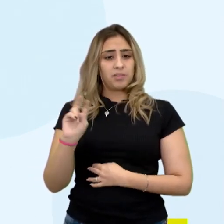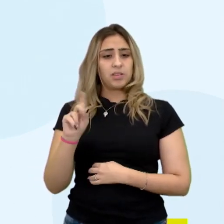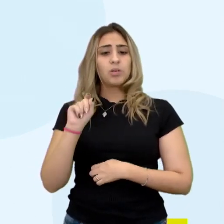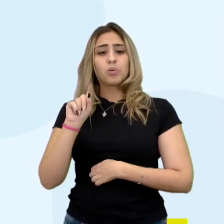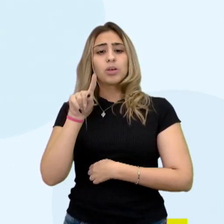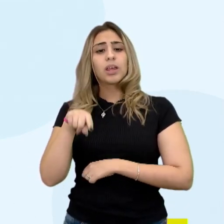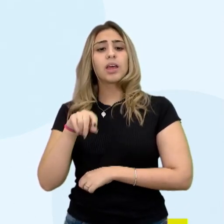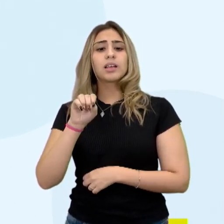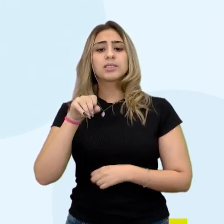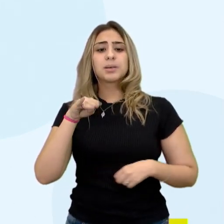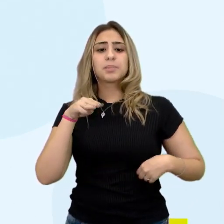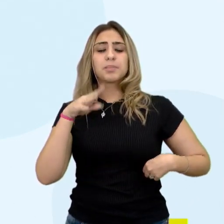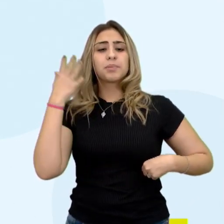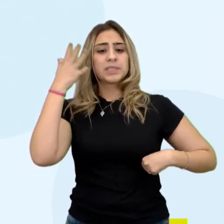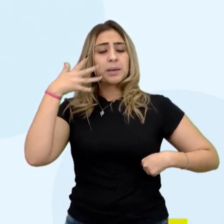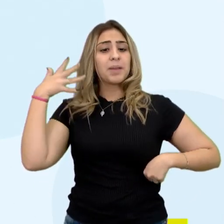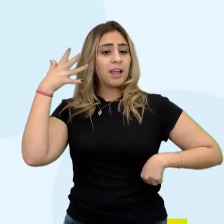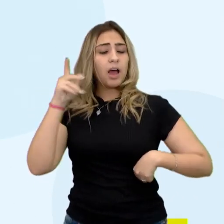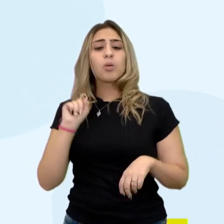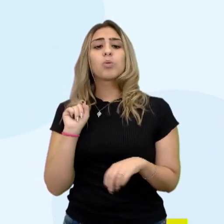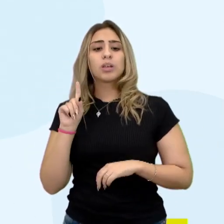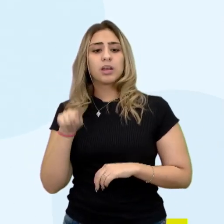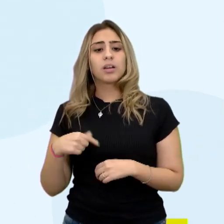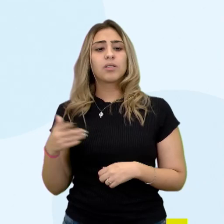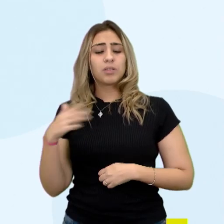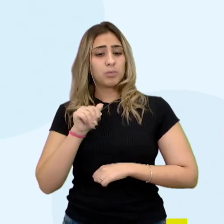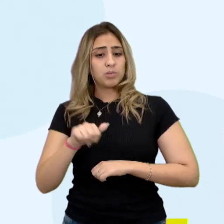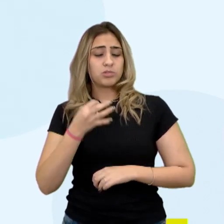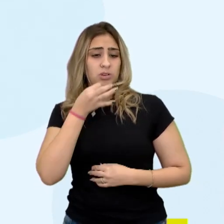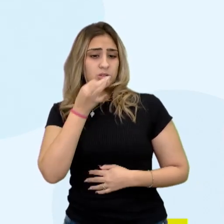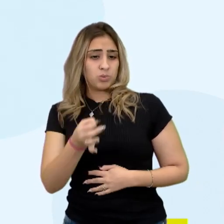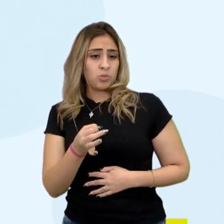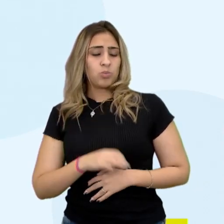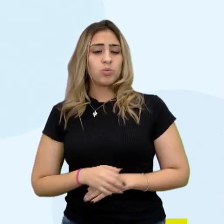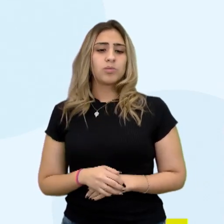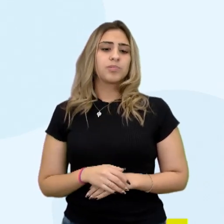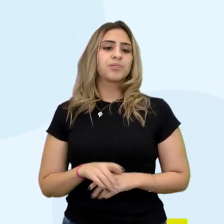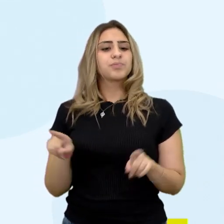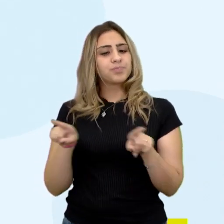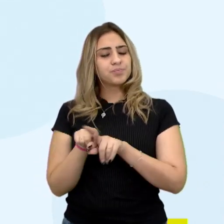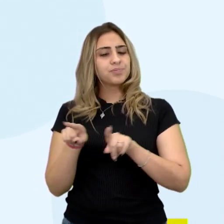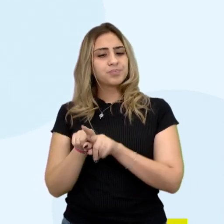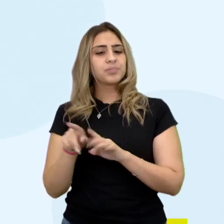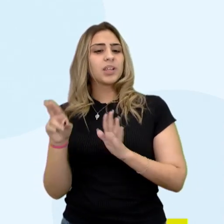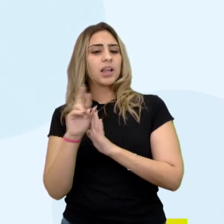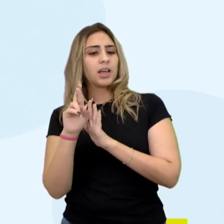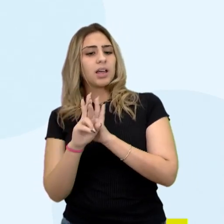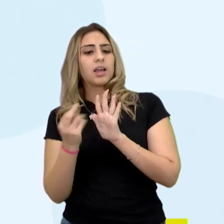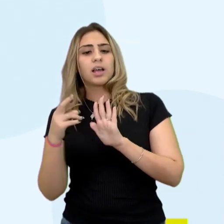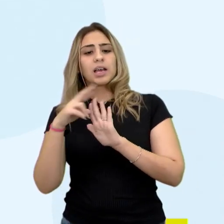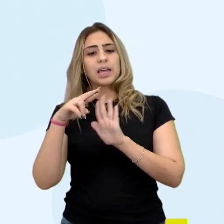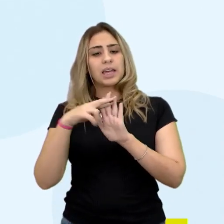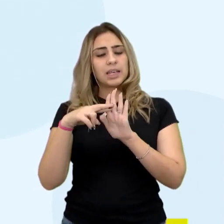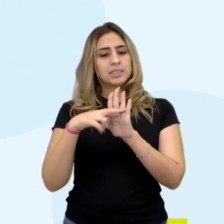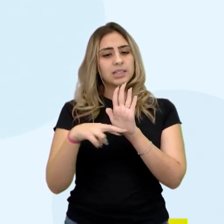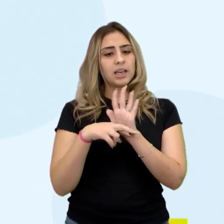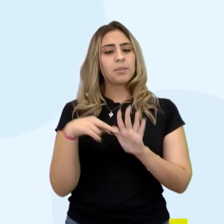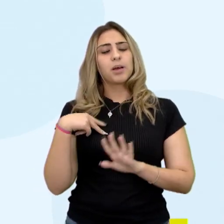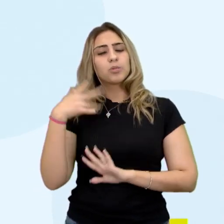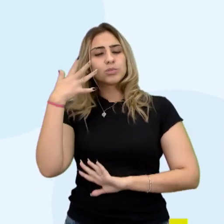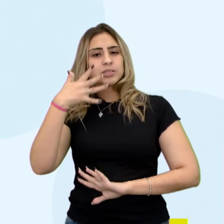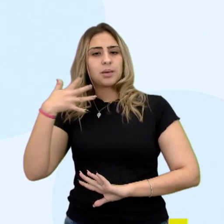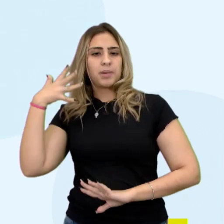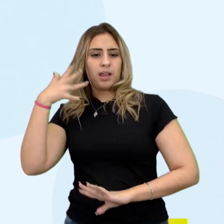que é um seminário. O que é um seminário. Vamos mudar de assunto, mas dentro do mesmo assunto. E terminaremos essa sequência com uma aula